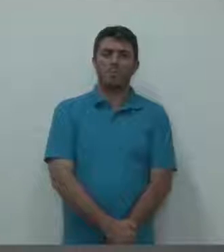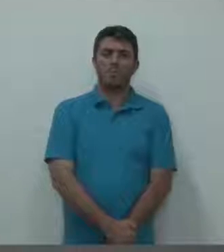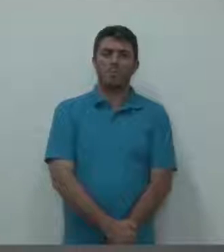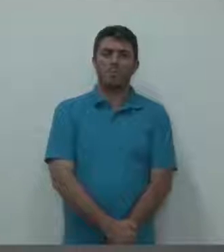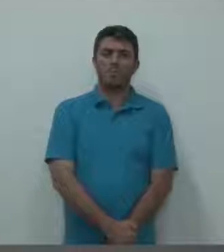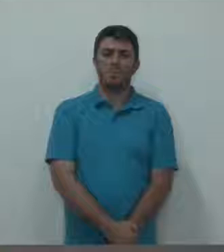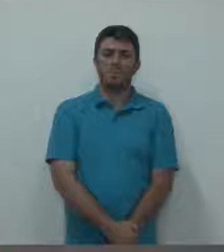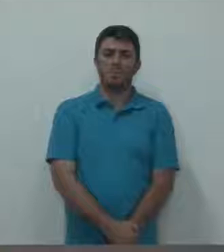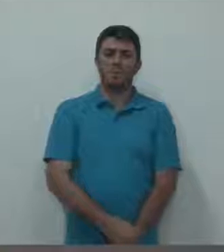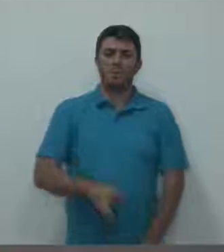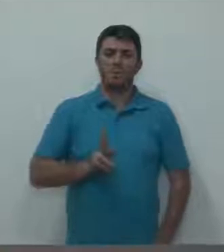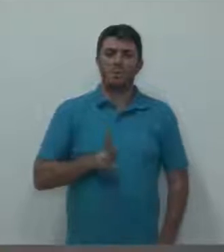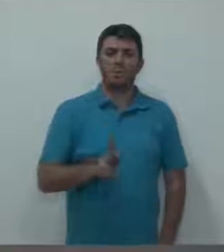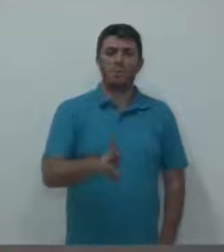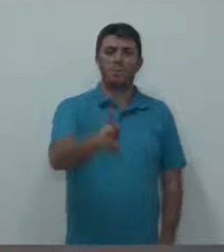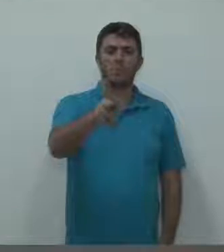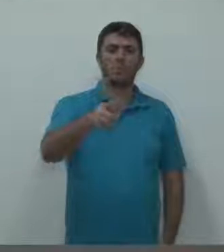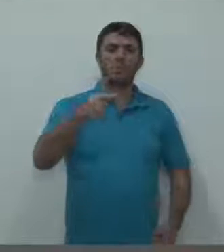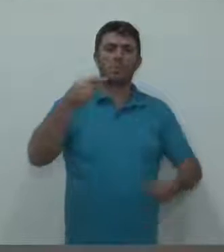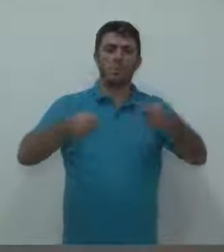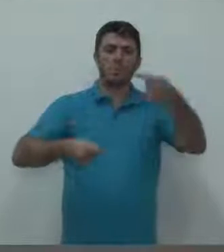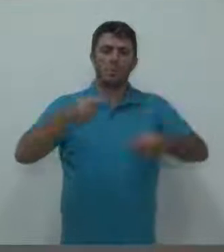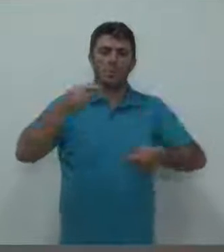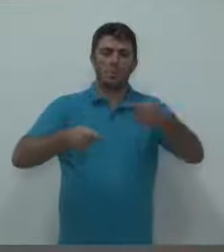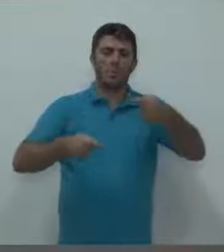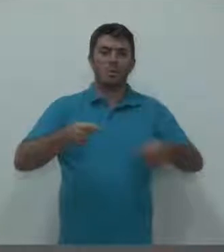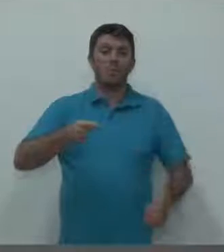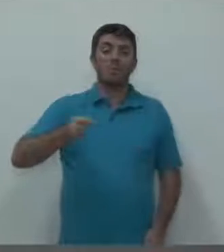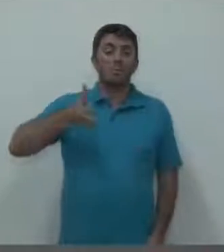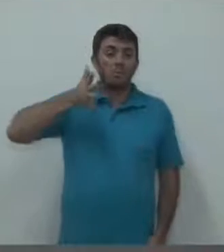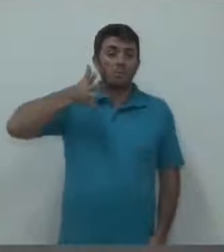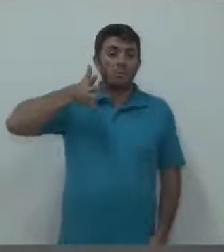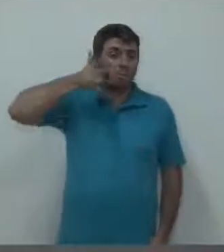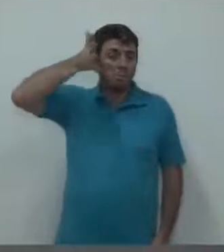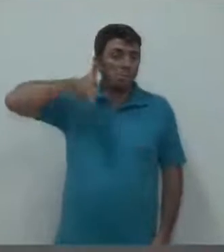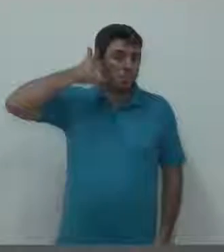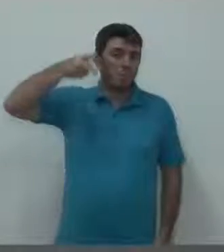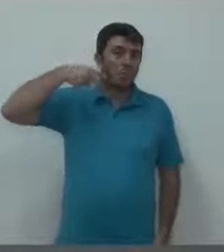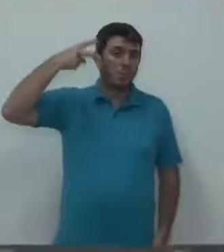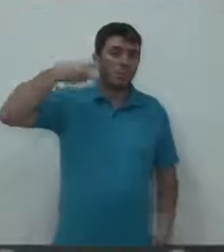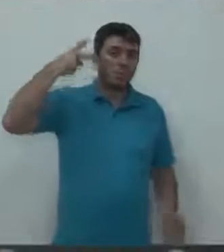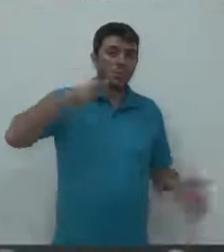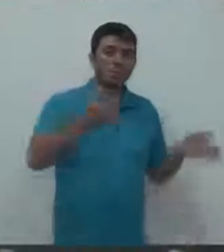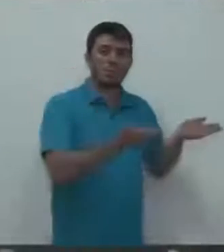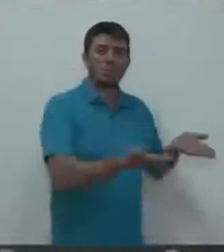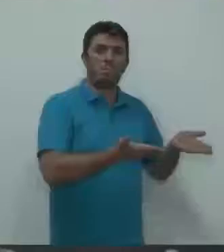Continua em discussão. Peço a palavra? Tem a palavra, vereador.